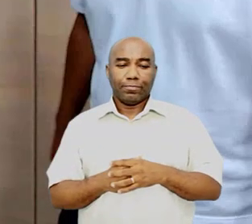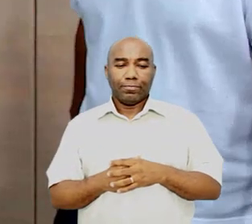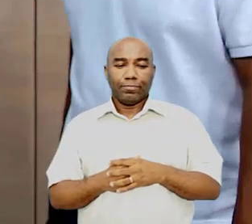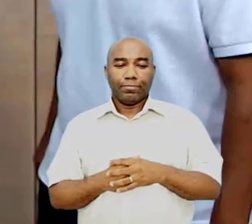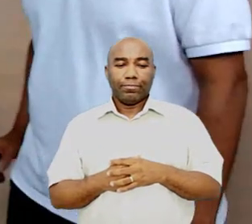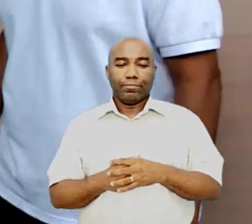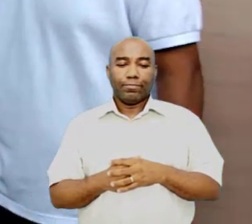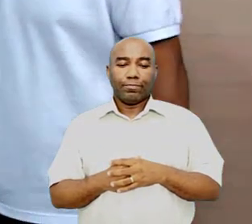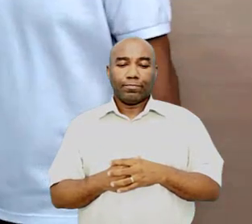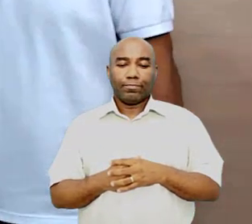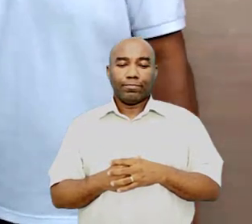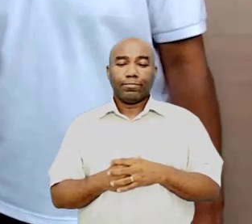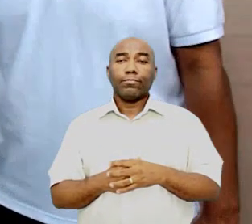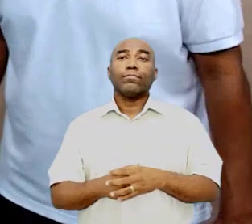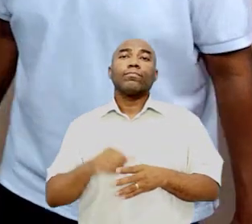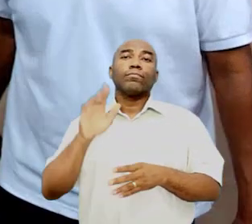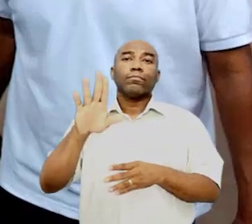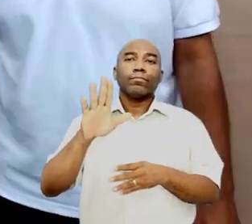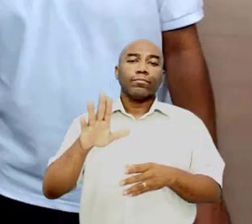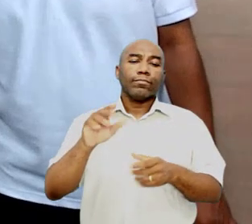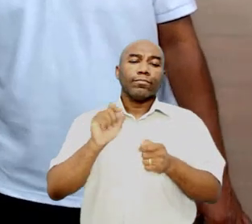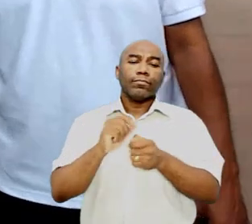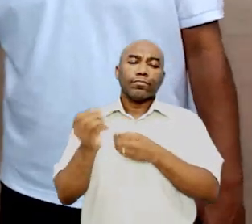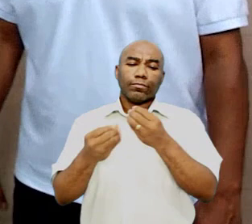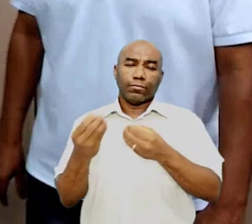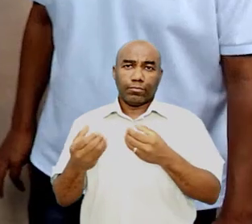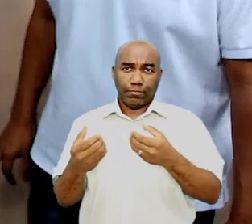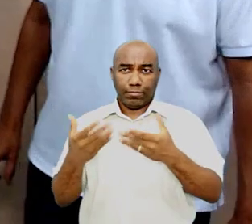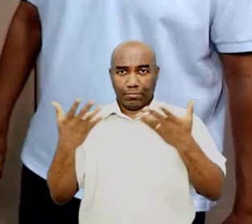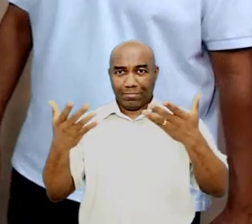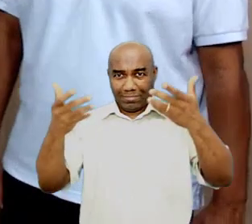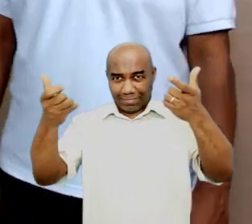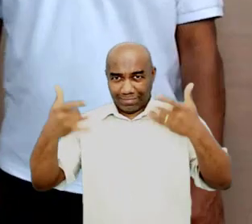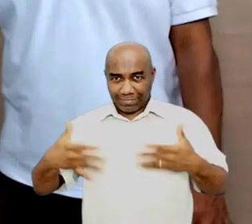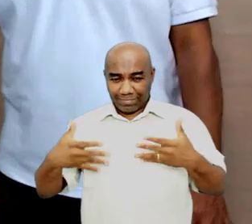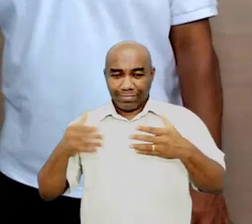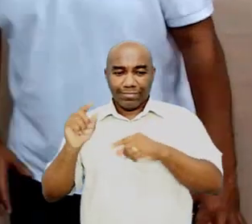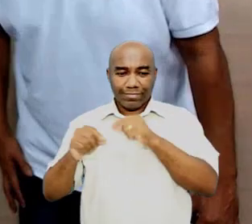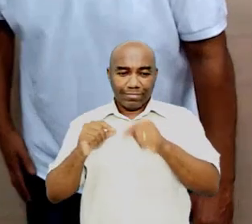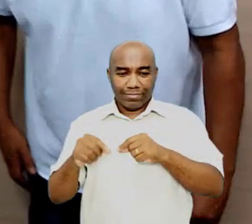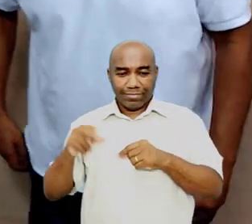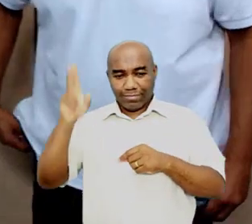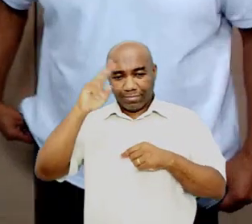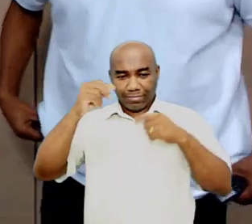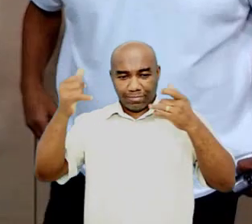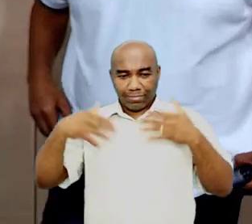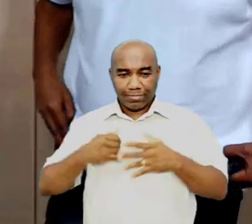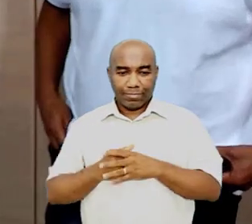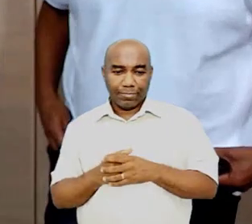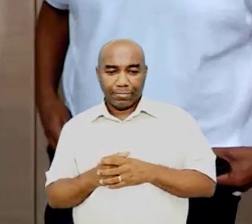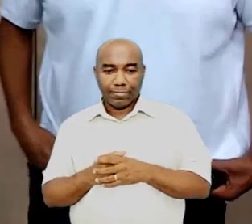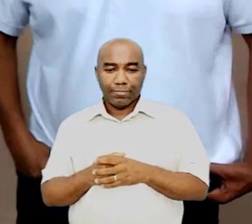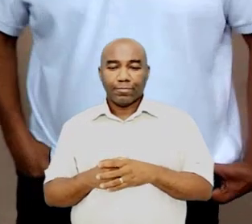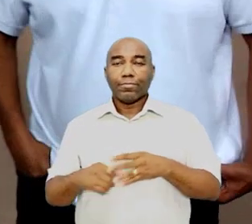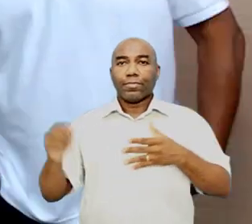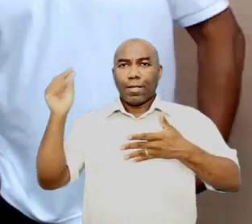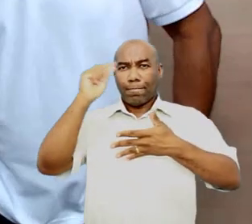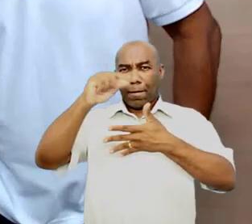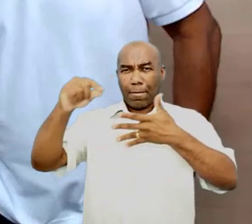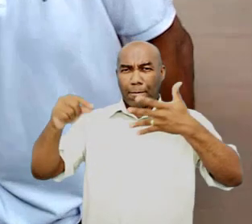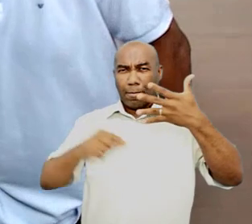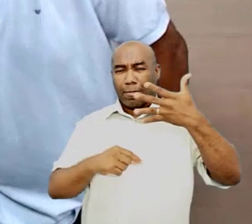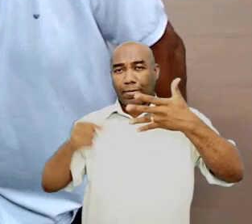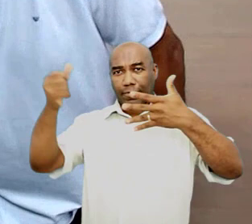Pessoal, quando o vírus, eu falei hemaglutinina, presente